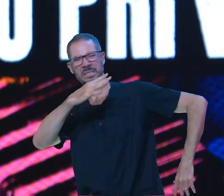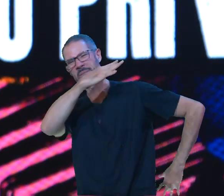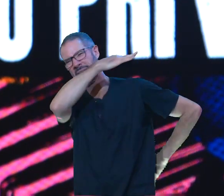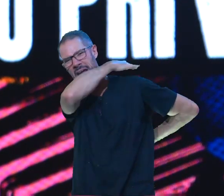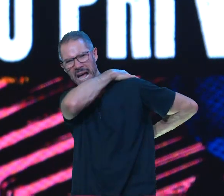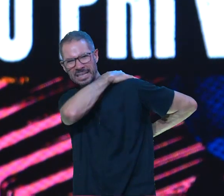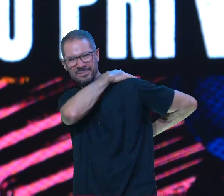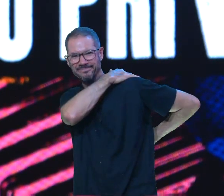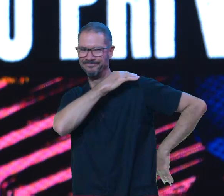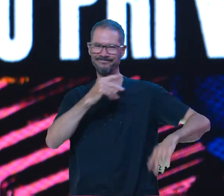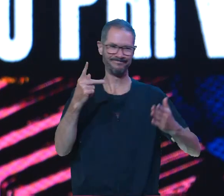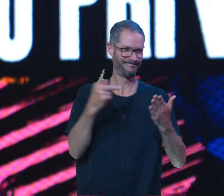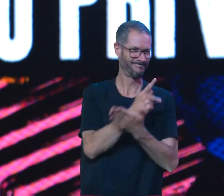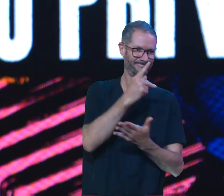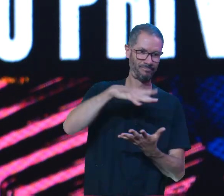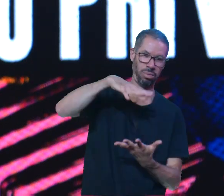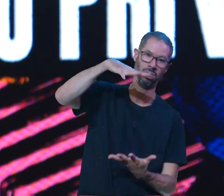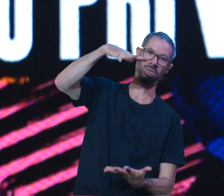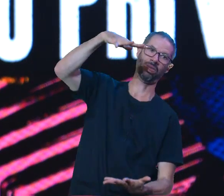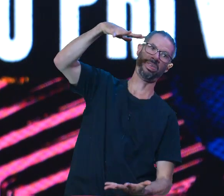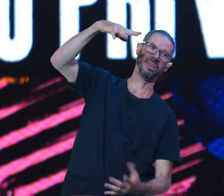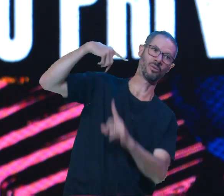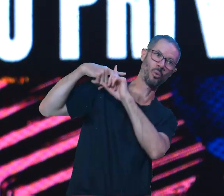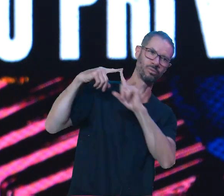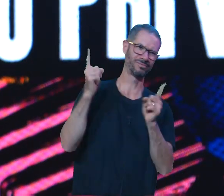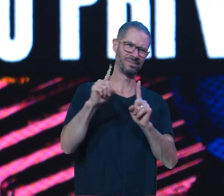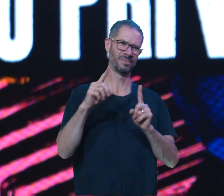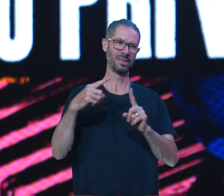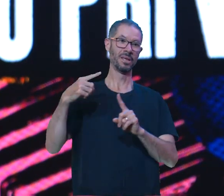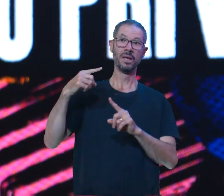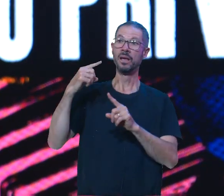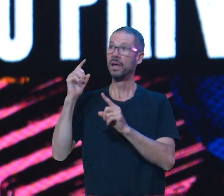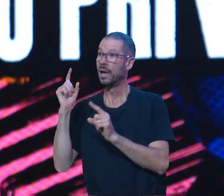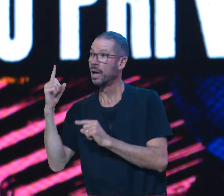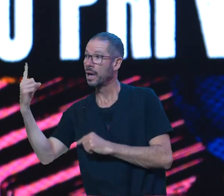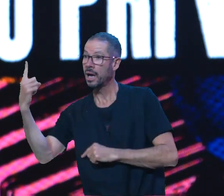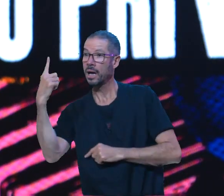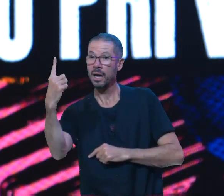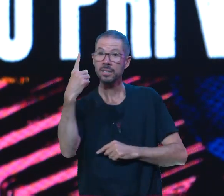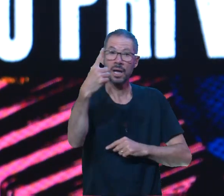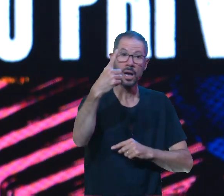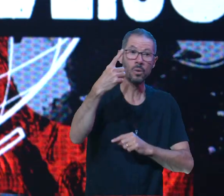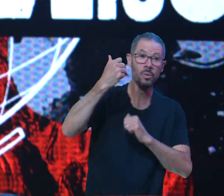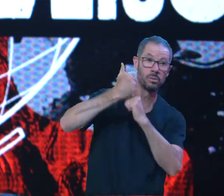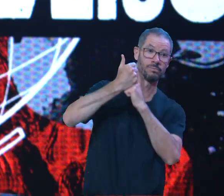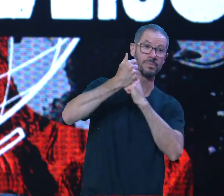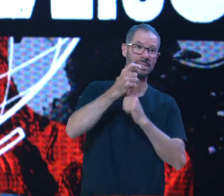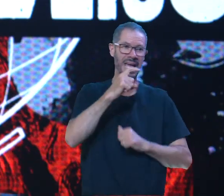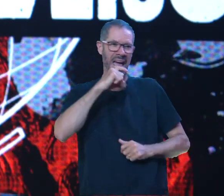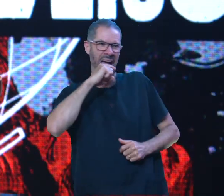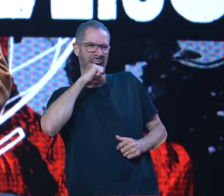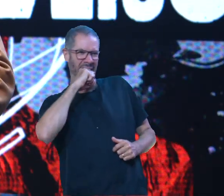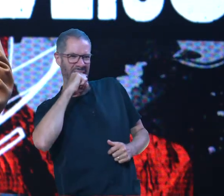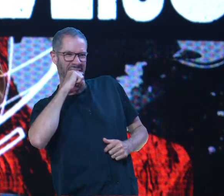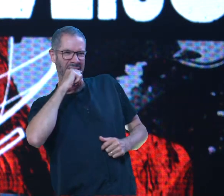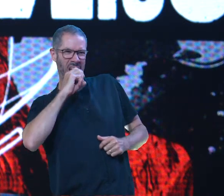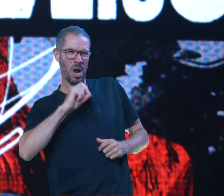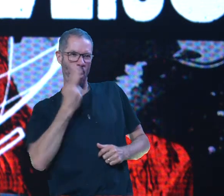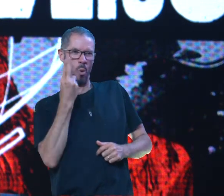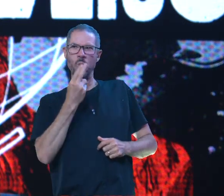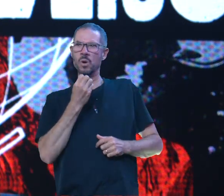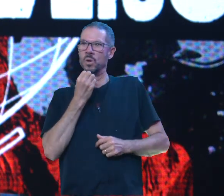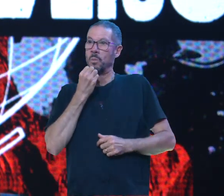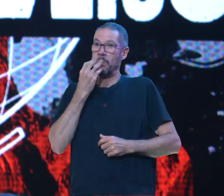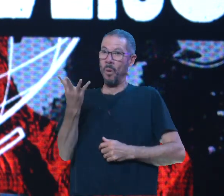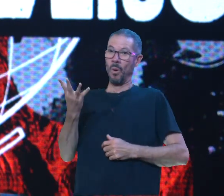carregar uma só. Porque você não quer carregar a tua, quer carregar dos outros. por inveja ou por excesso de boa vontade,